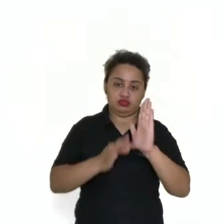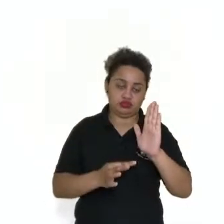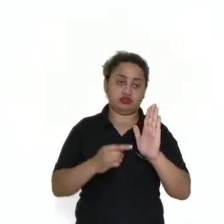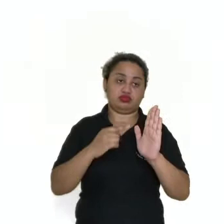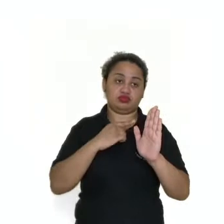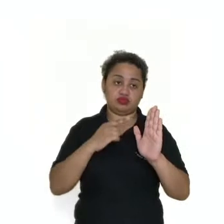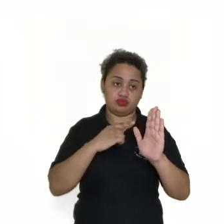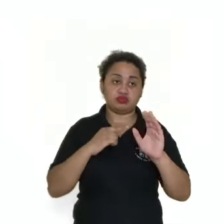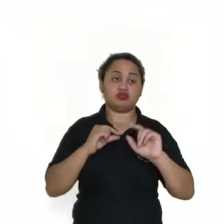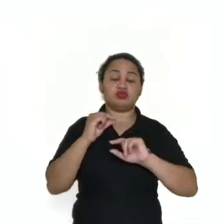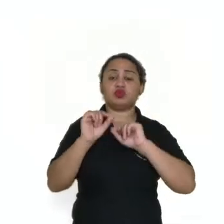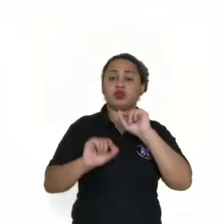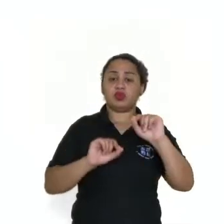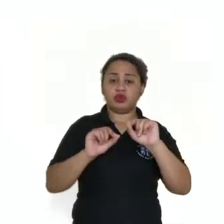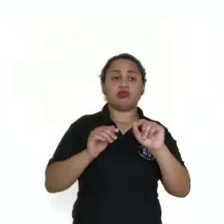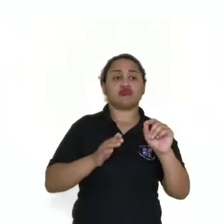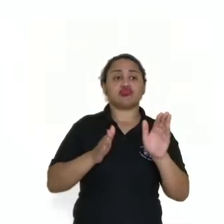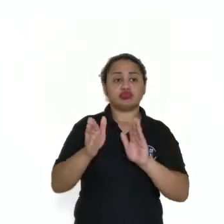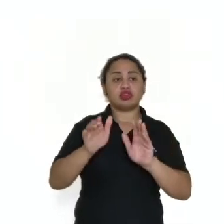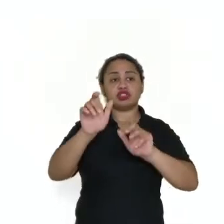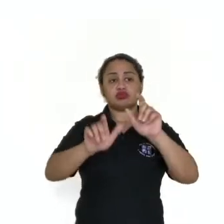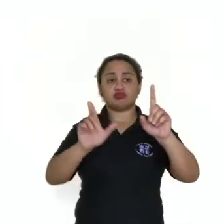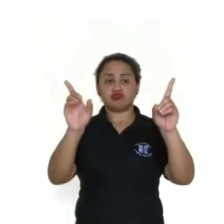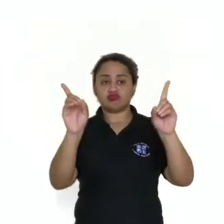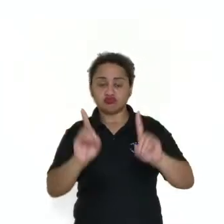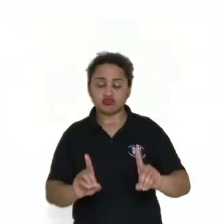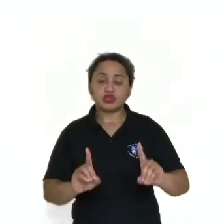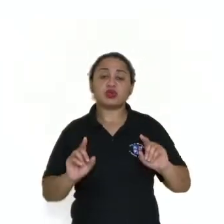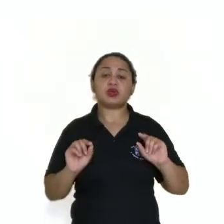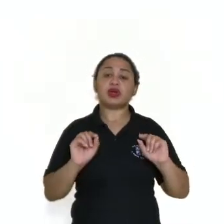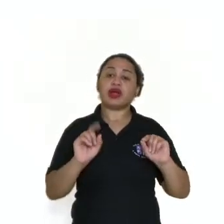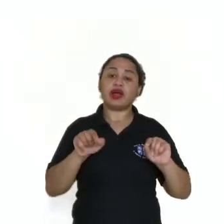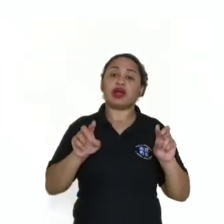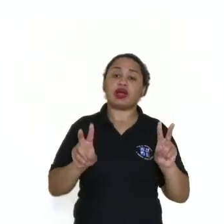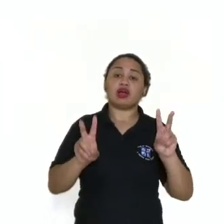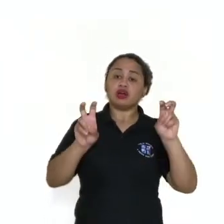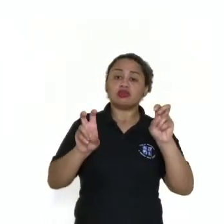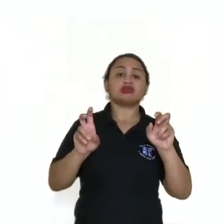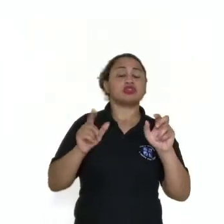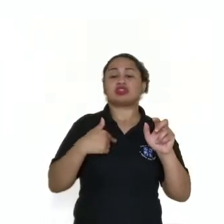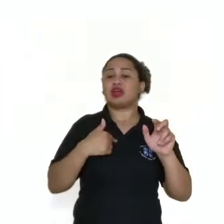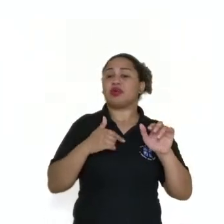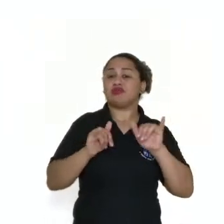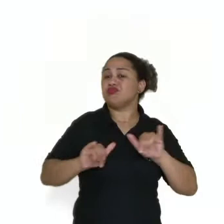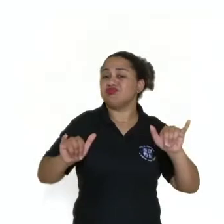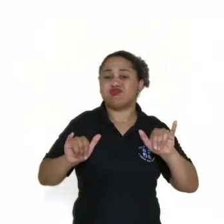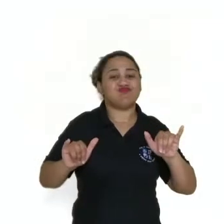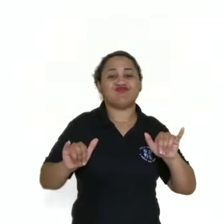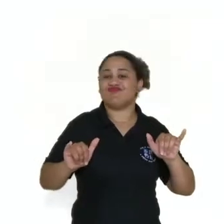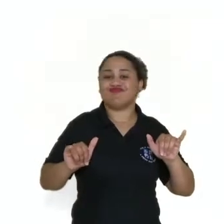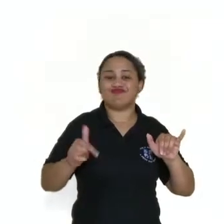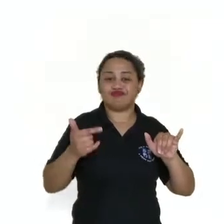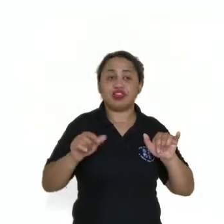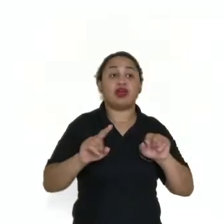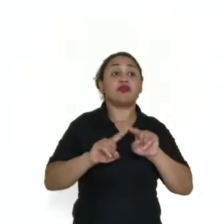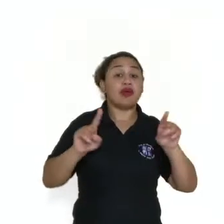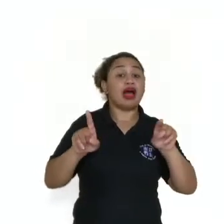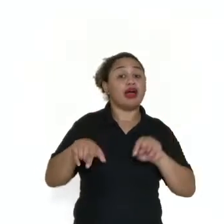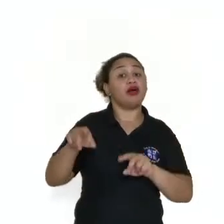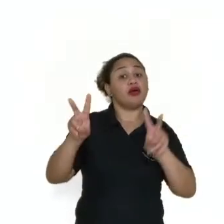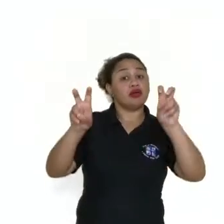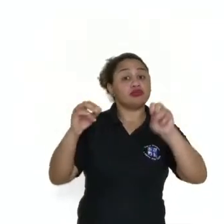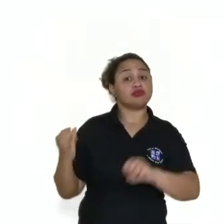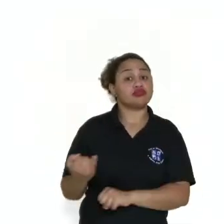atividade, que diz assim, o acesso das pessoas com deficiência é um tema pouco difundido, porém de grande